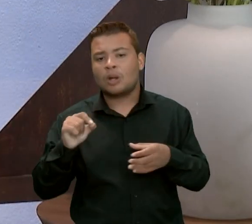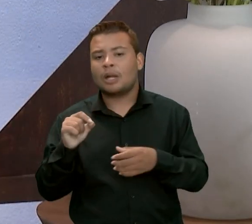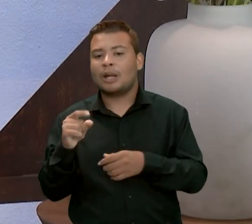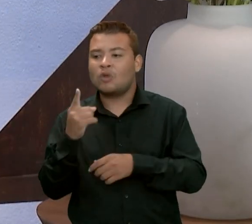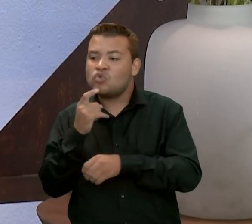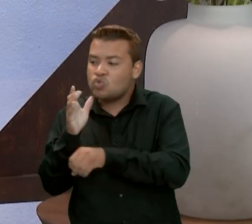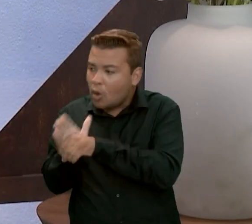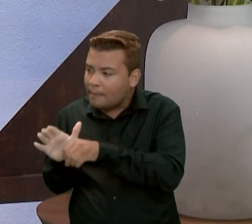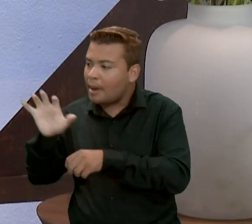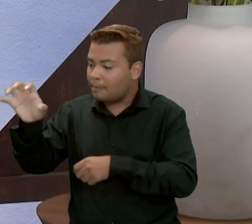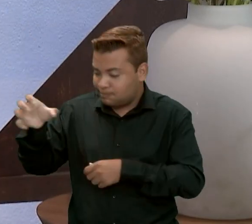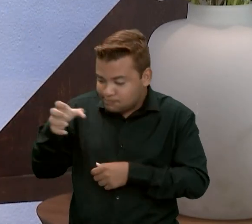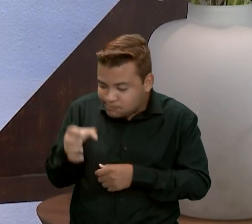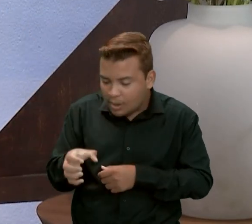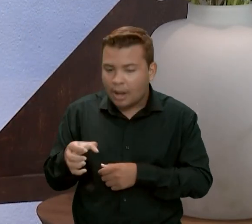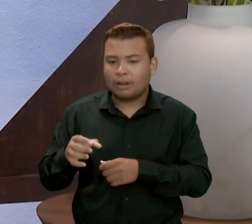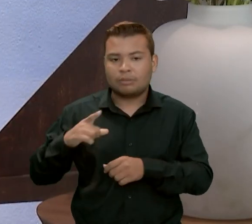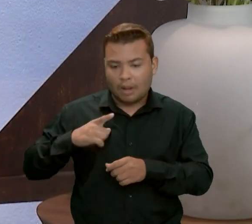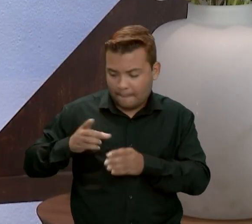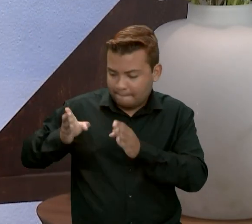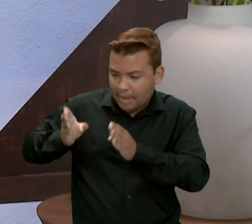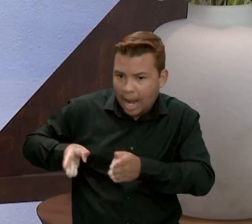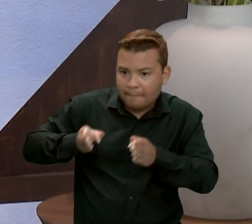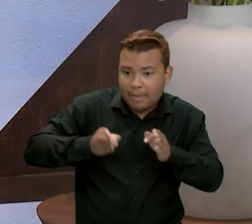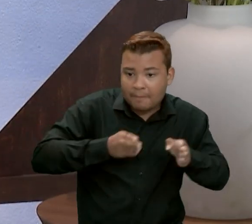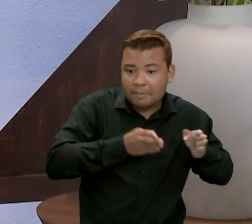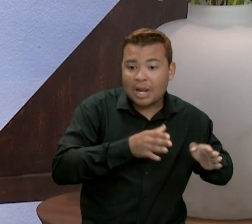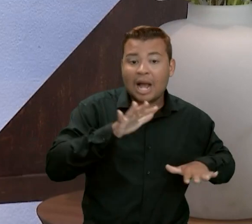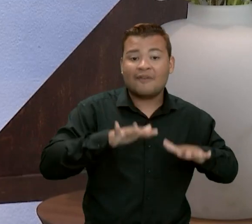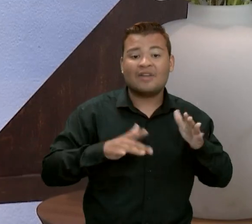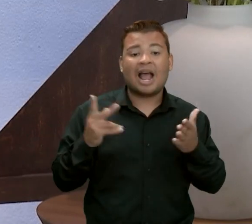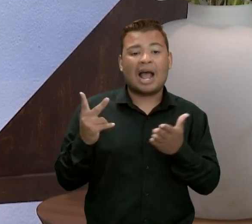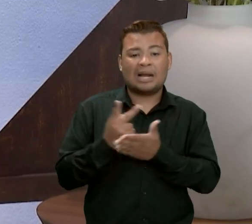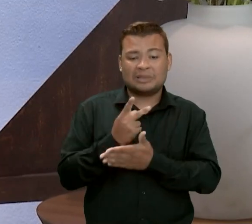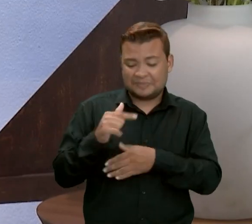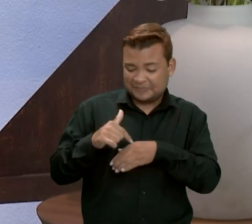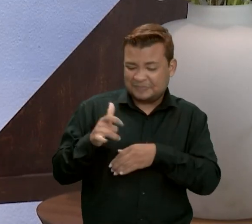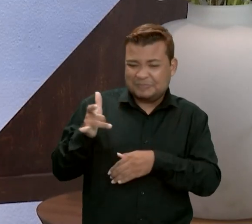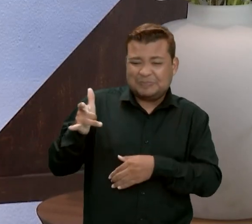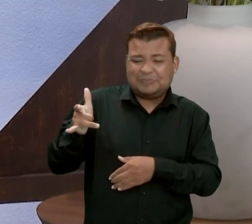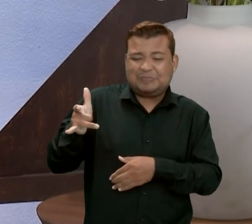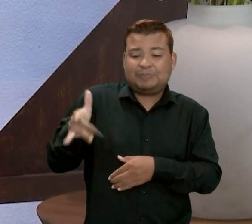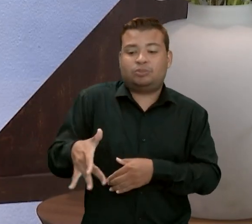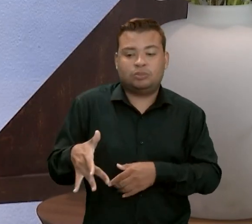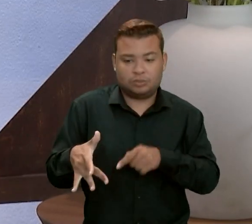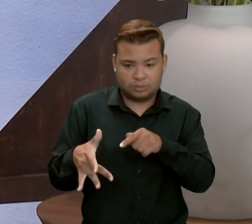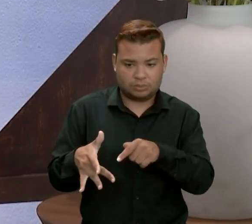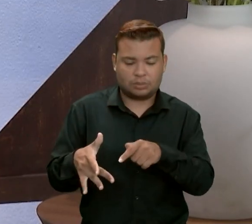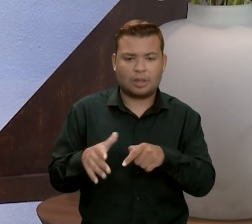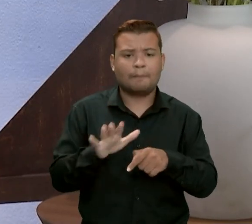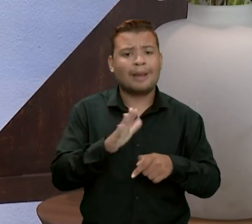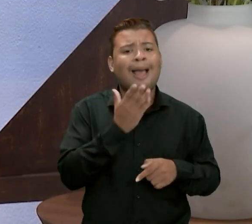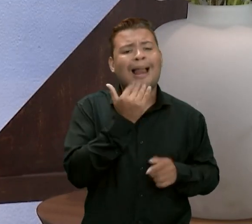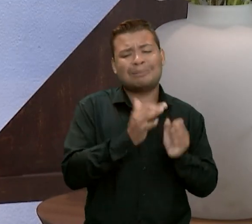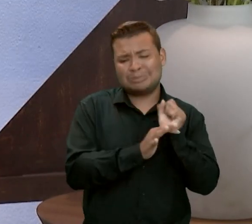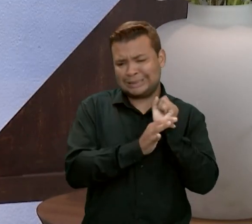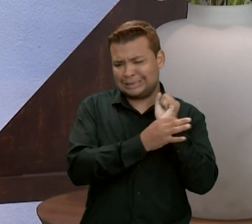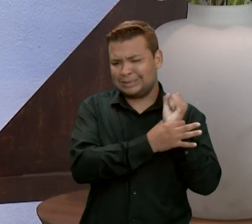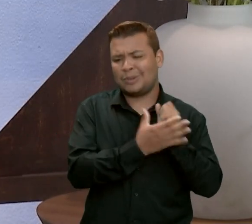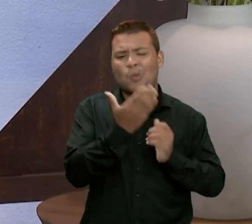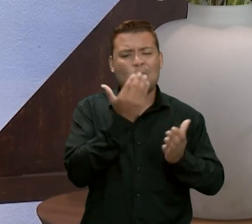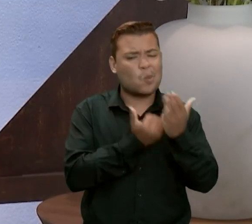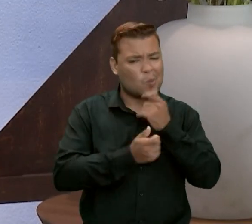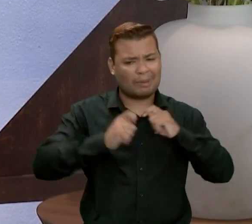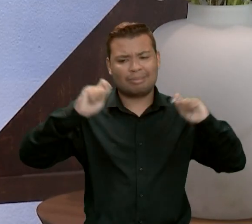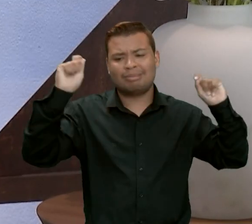chegar na indústria, pode acontecer que contenham fragmentos, mas o alimento vai estar totalmente seguro para o consumo, né? Já que ele vai